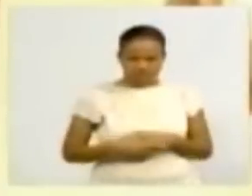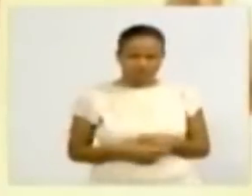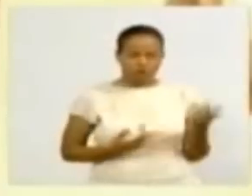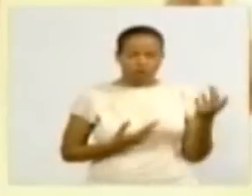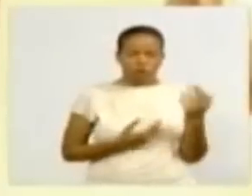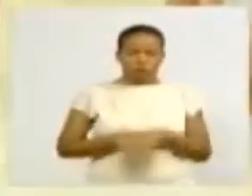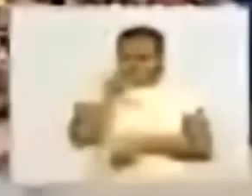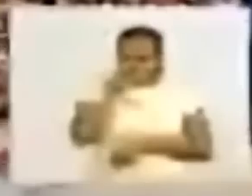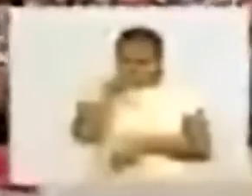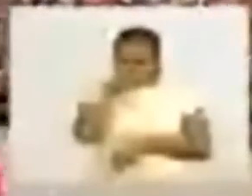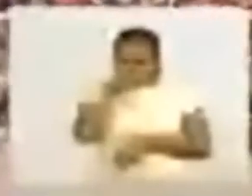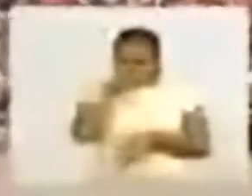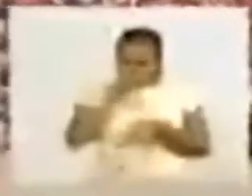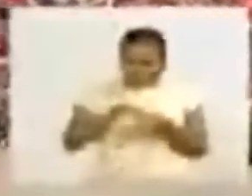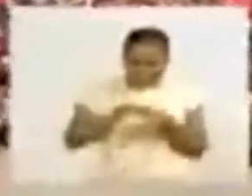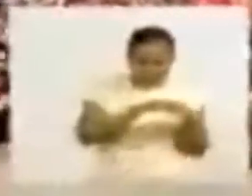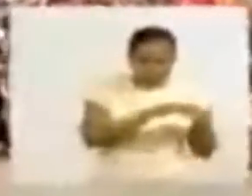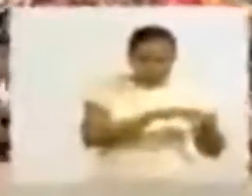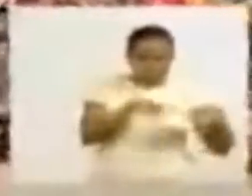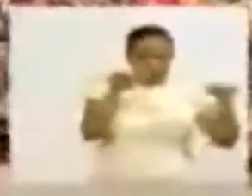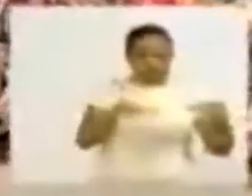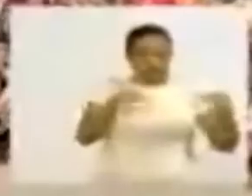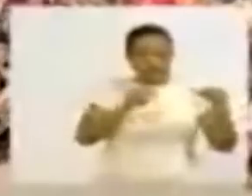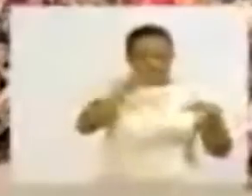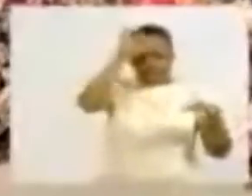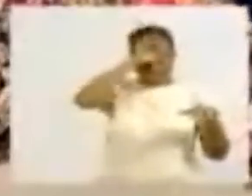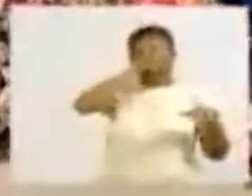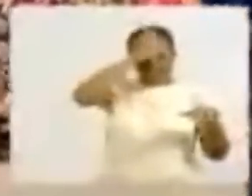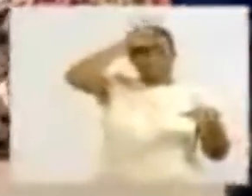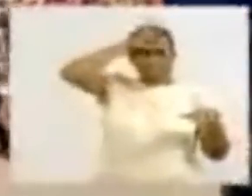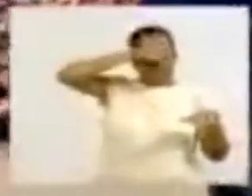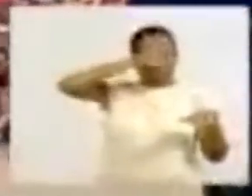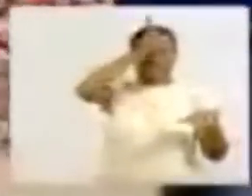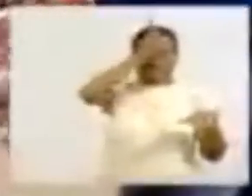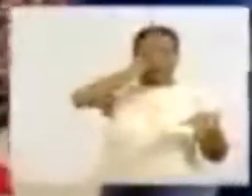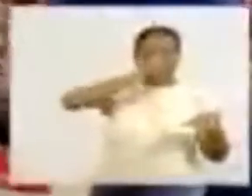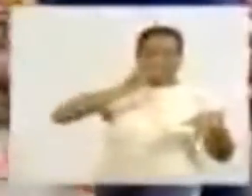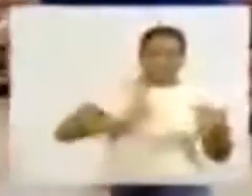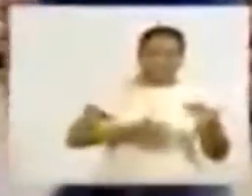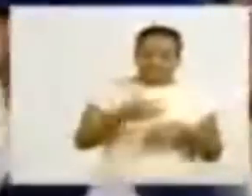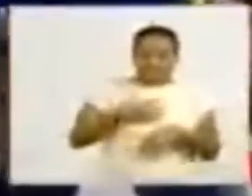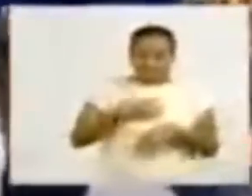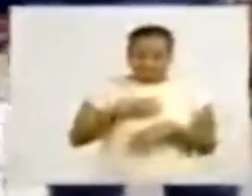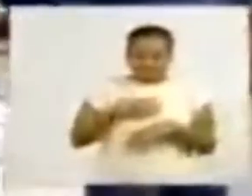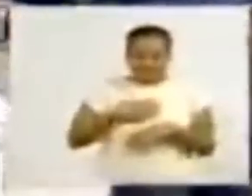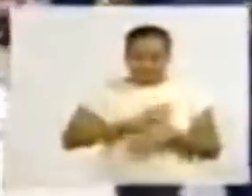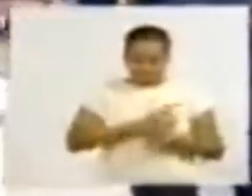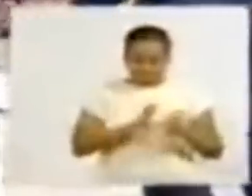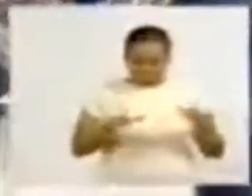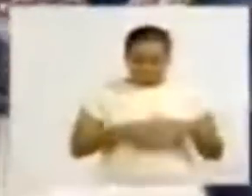Como o pintinho que corre para debaixo das asas da galinha toda vez que ele fica ameaçado. É uma belezinha você